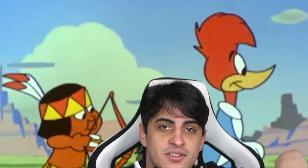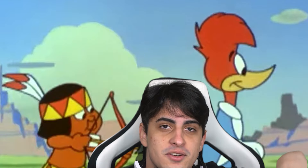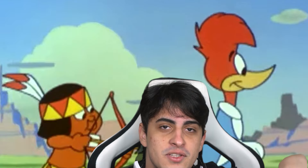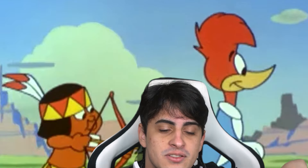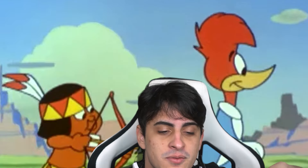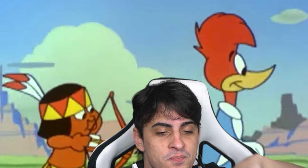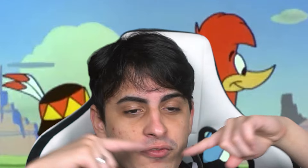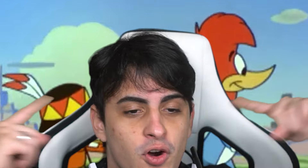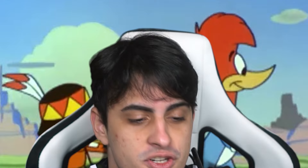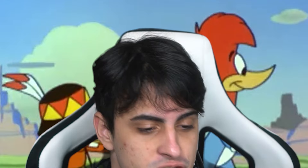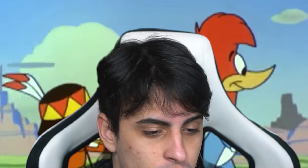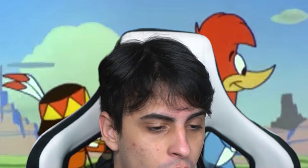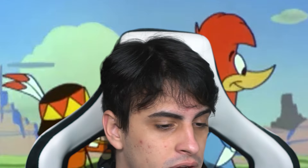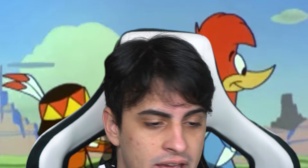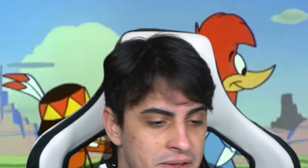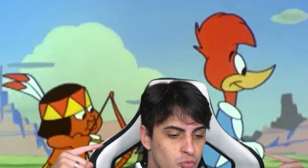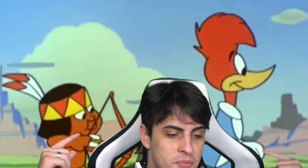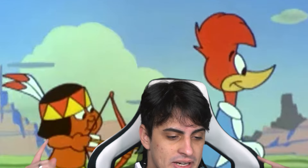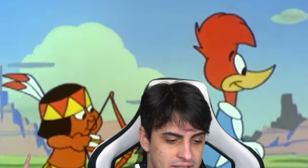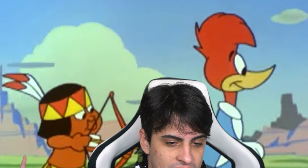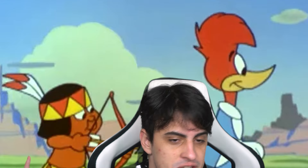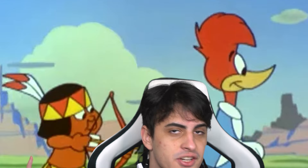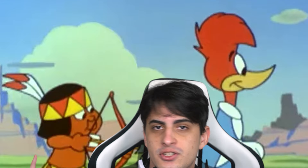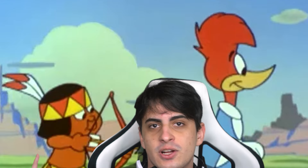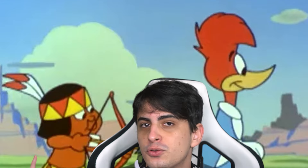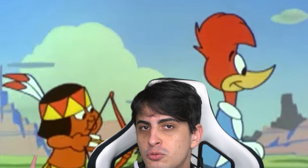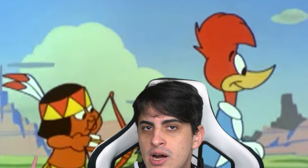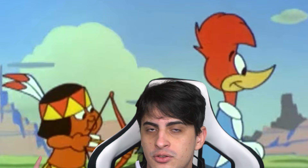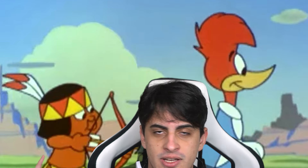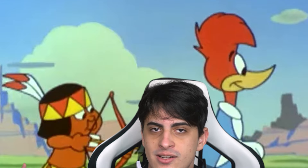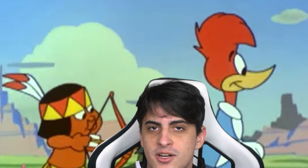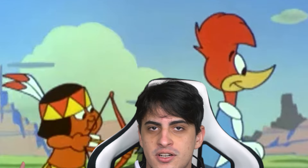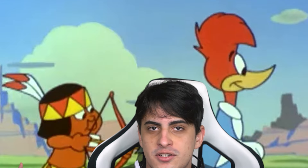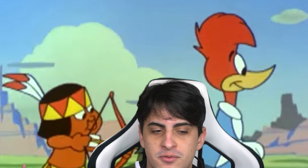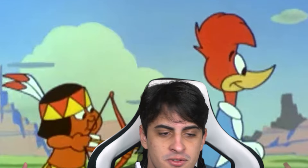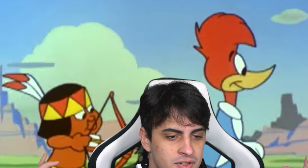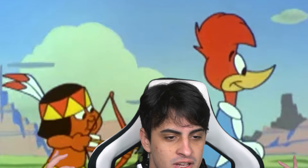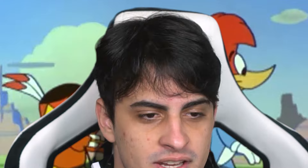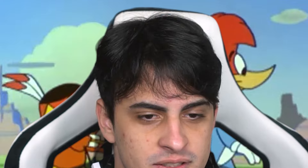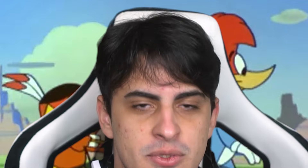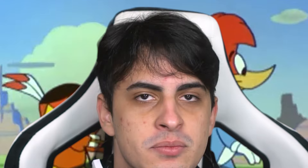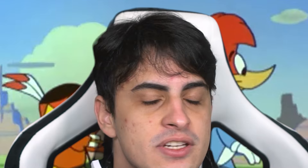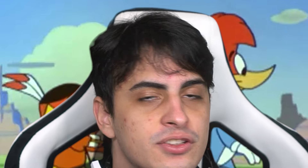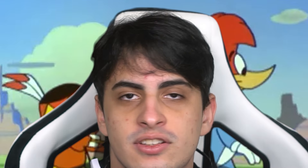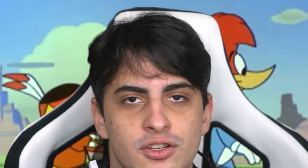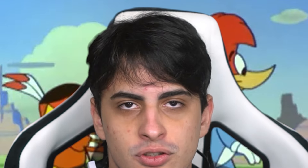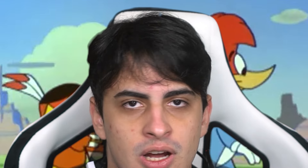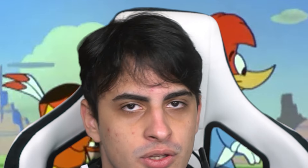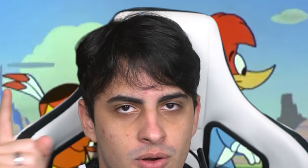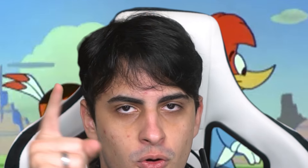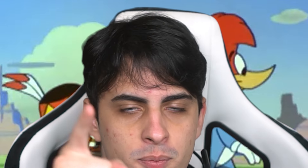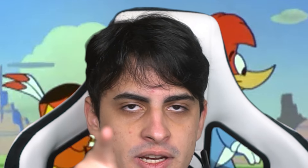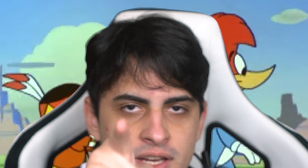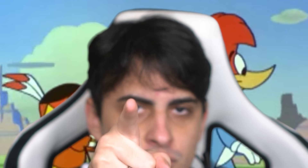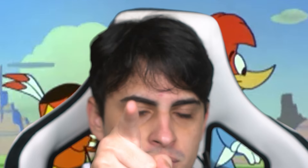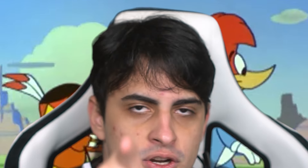momentos das entrevistas e fogem de qualquer normalidade que a gente está acostumado na realidade que a gente vive e é simplesmente sensacional